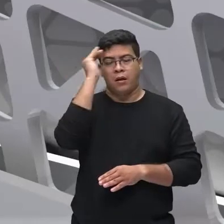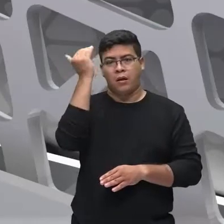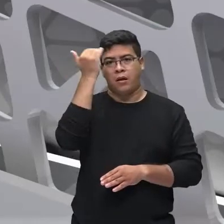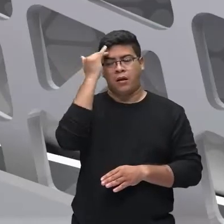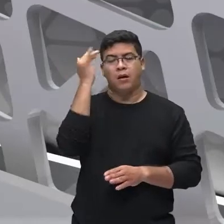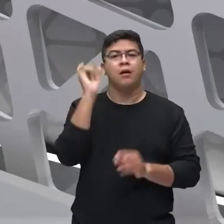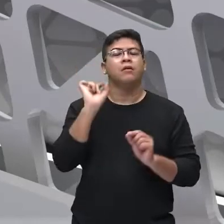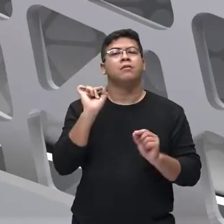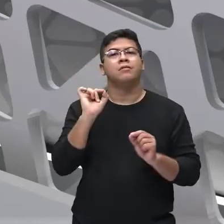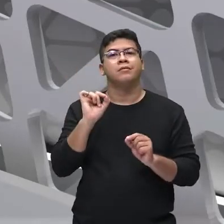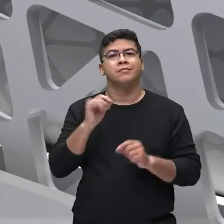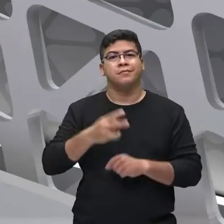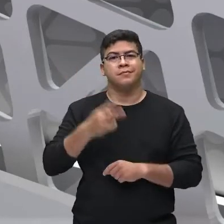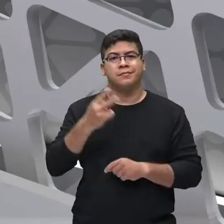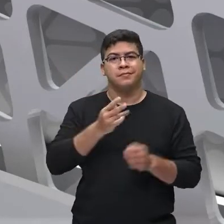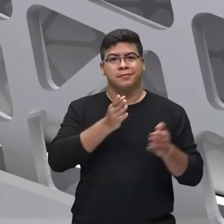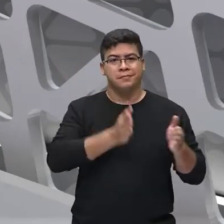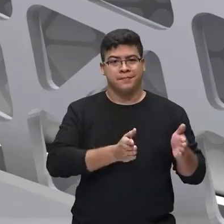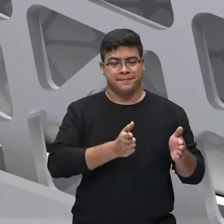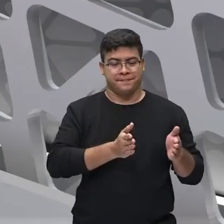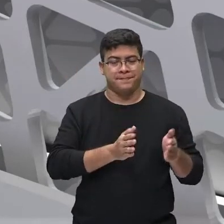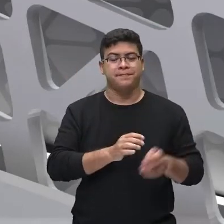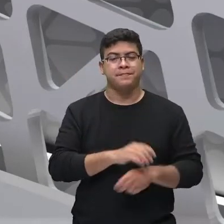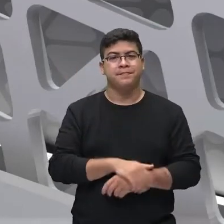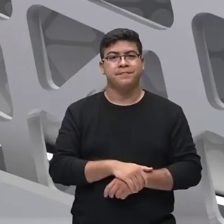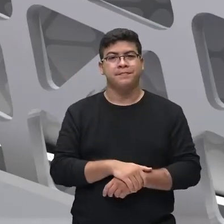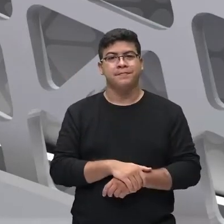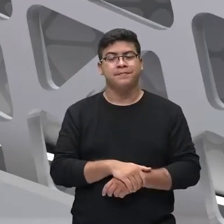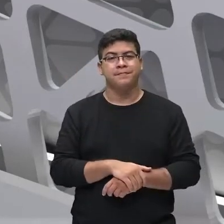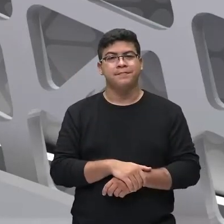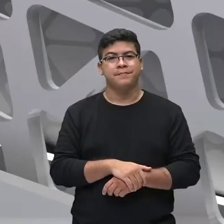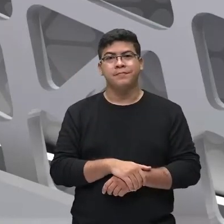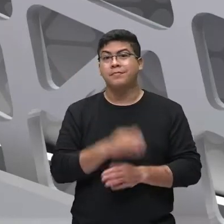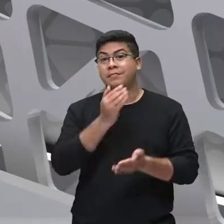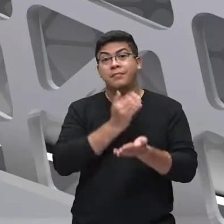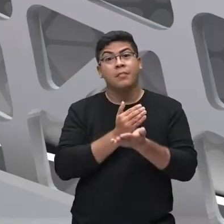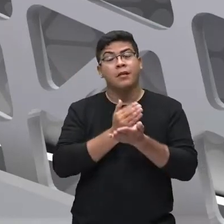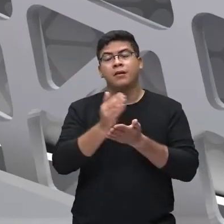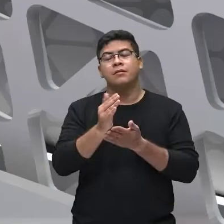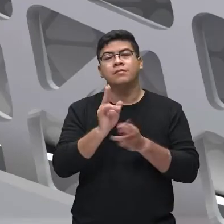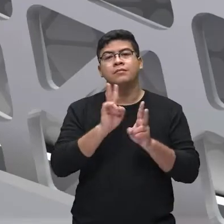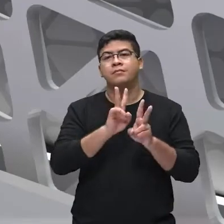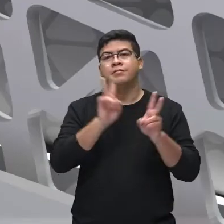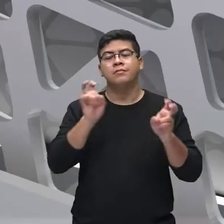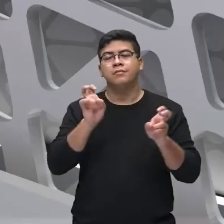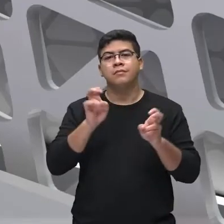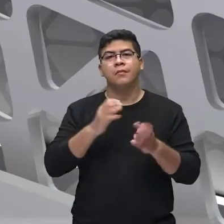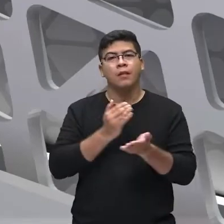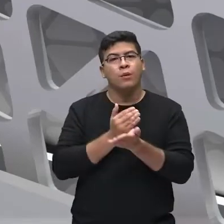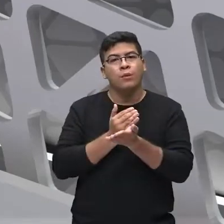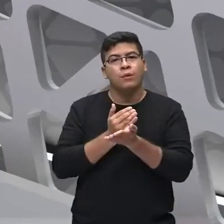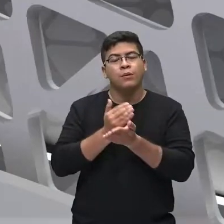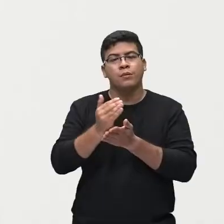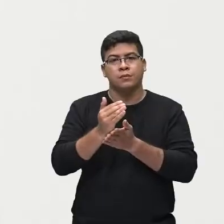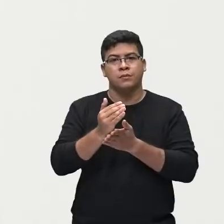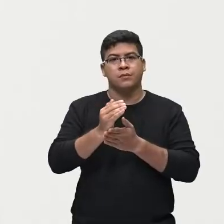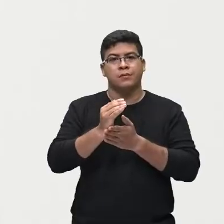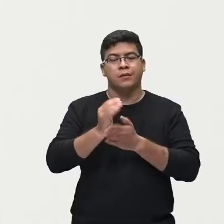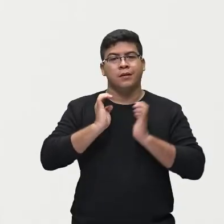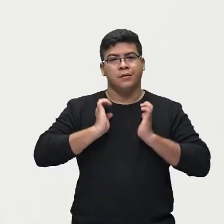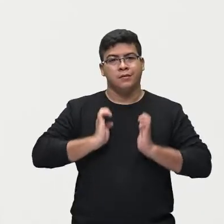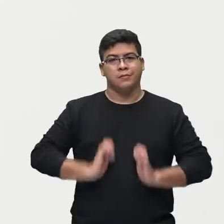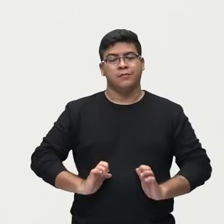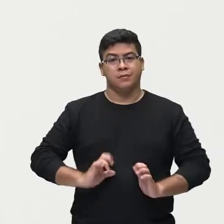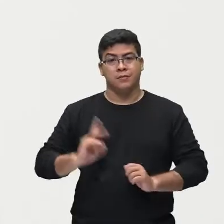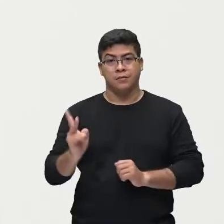esta unidade 2. Ok? Então, vamos começar então pensando sobre princípios éticos e valores morais?